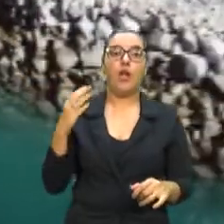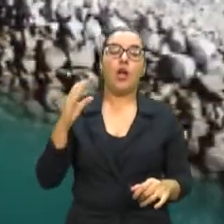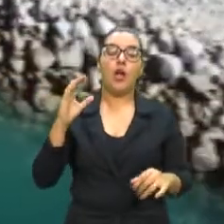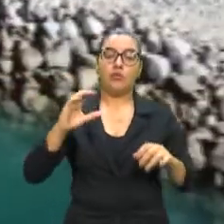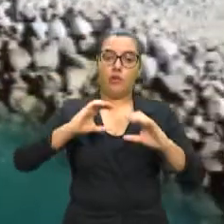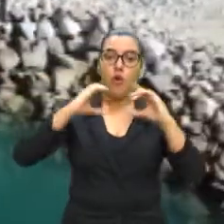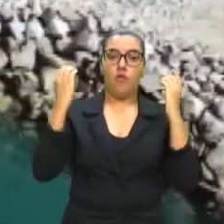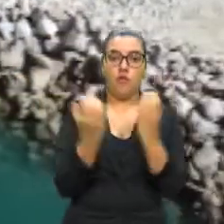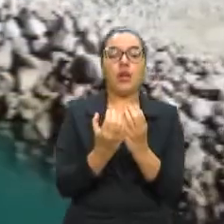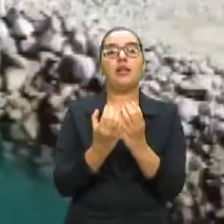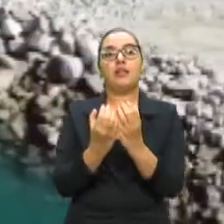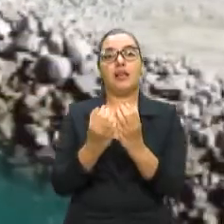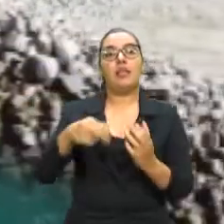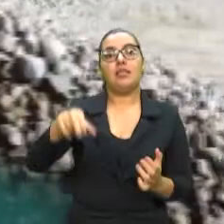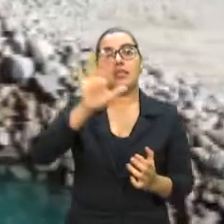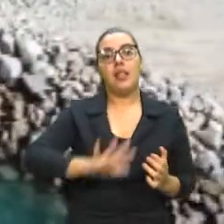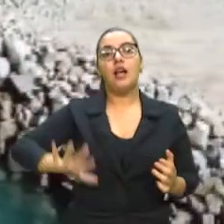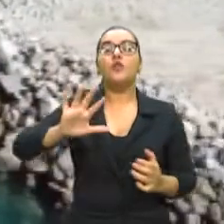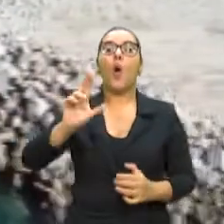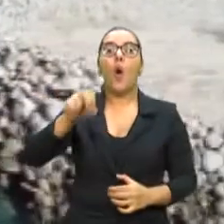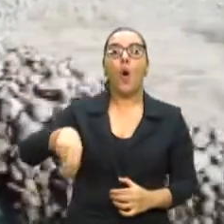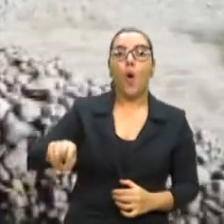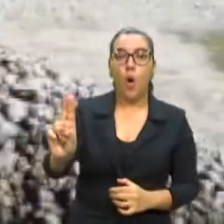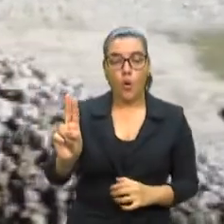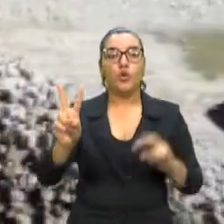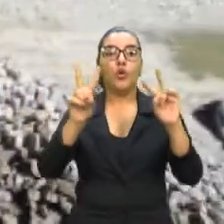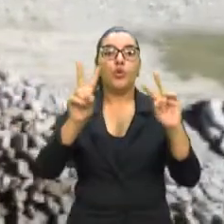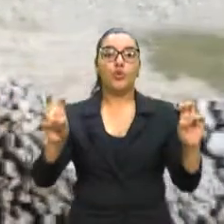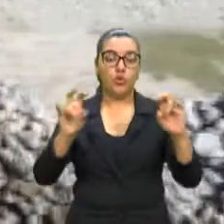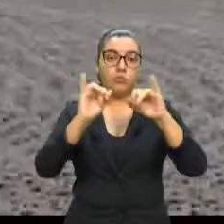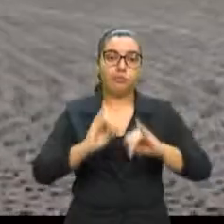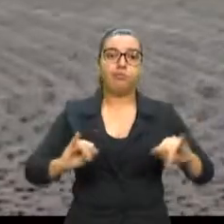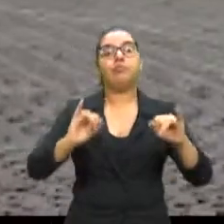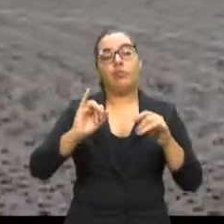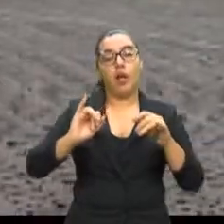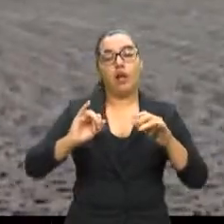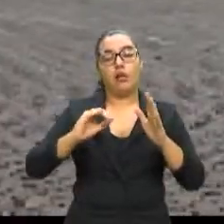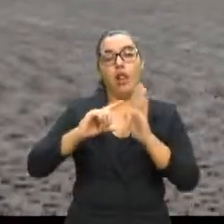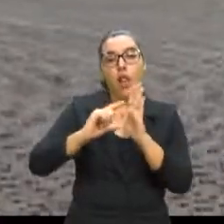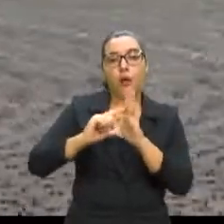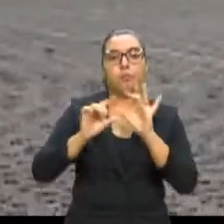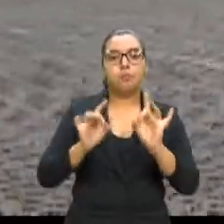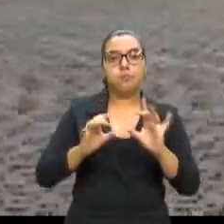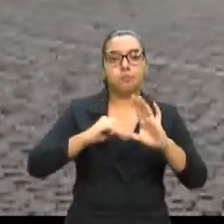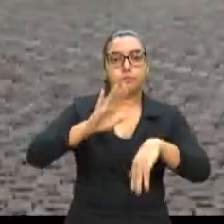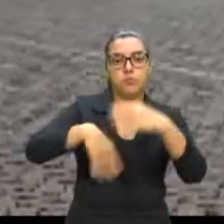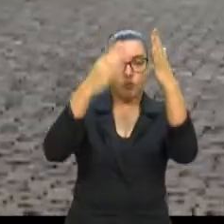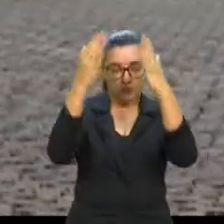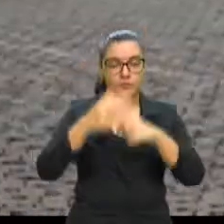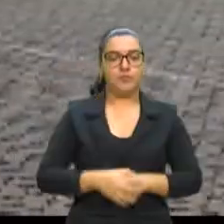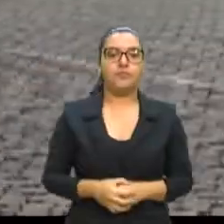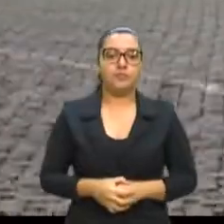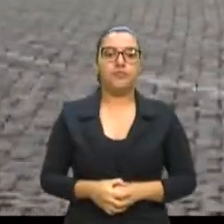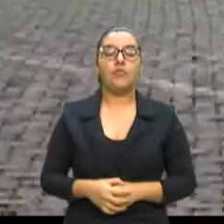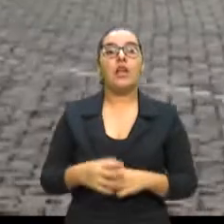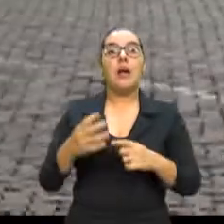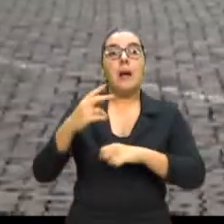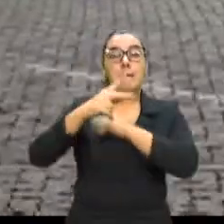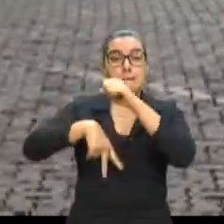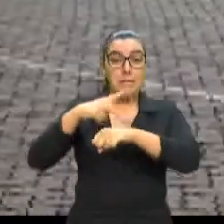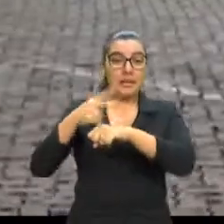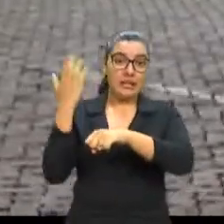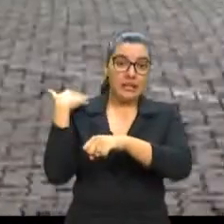Nações Unidas sobre Comércio e Desenvolvimento. No ano passado, os recursos estrangeiros investidos no